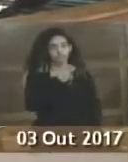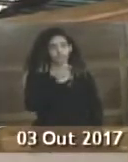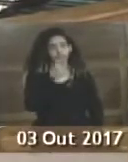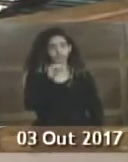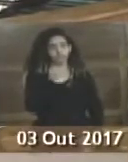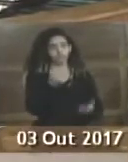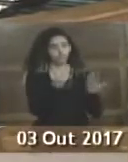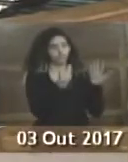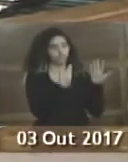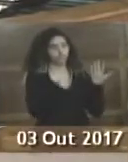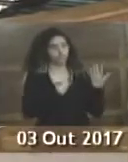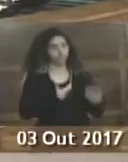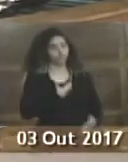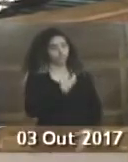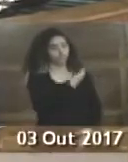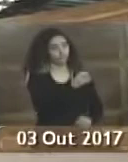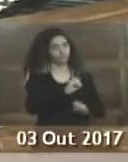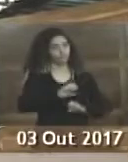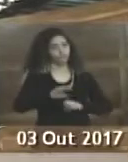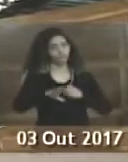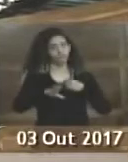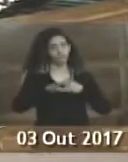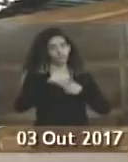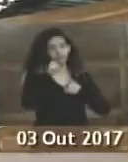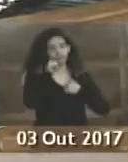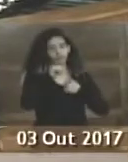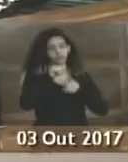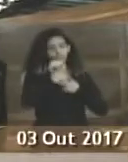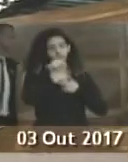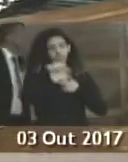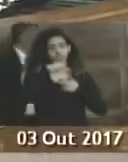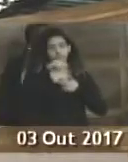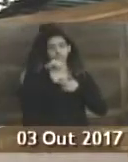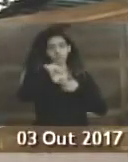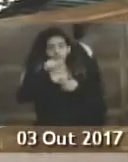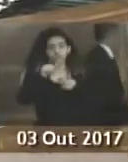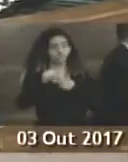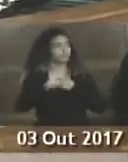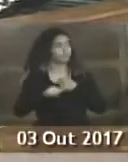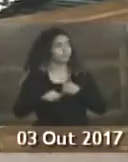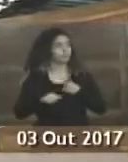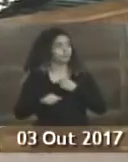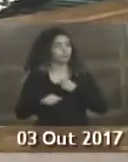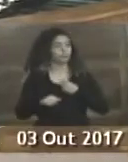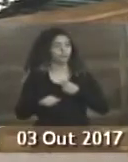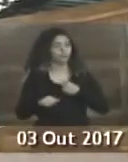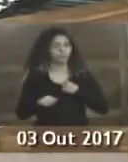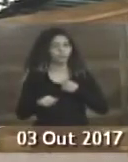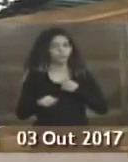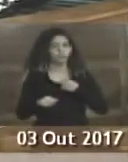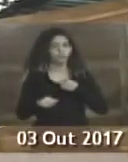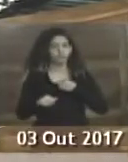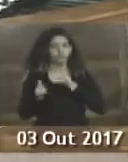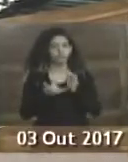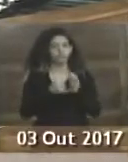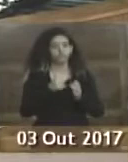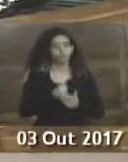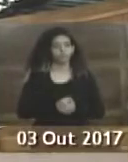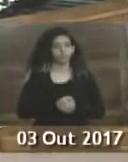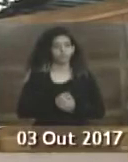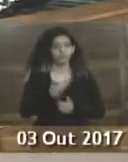concedendo medalha de mérito educacional para o senhor Júlio César Laranjeira, senhora Iná Pereira da Costa. Indicação número